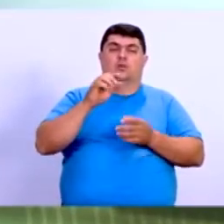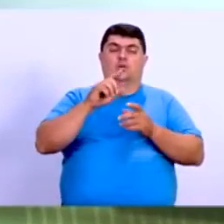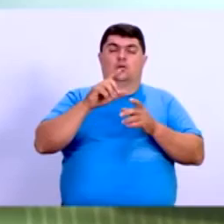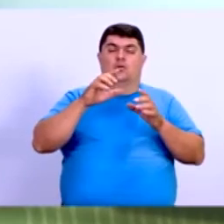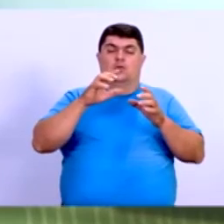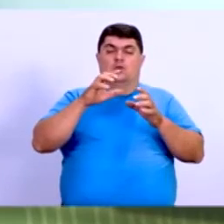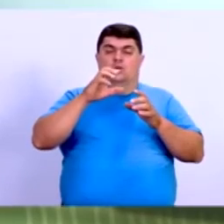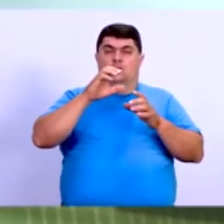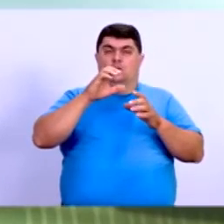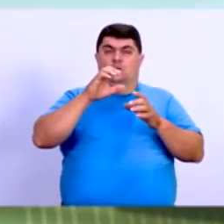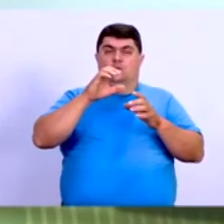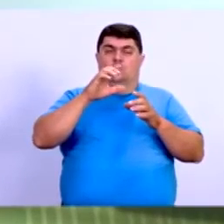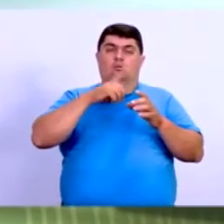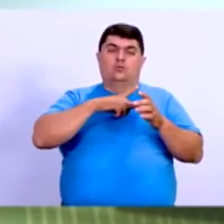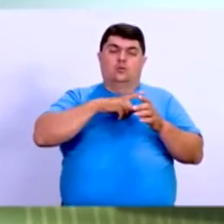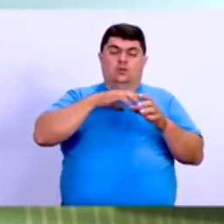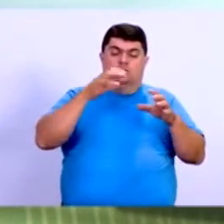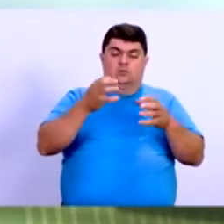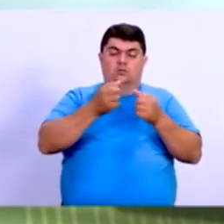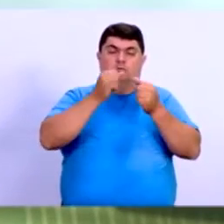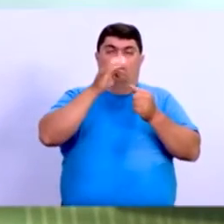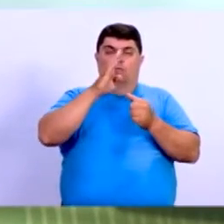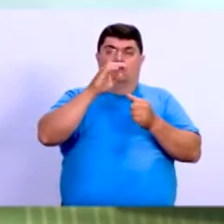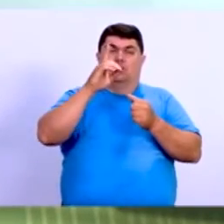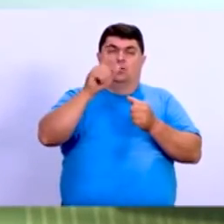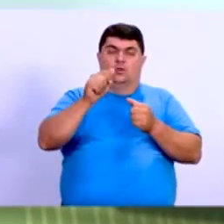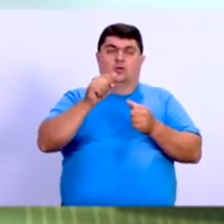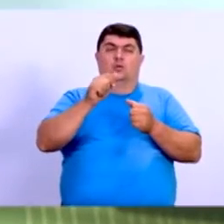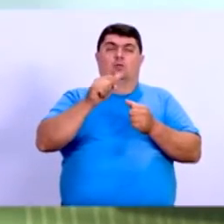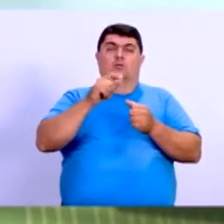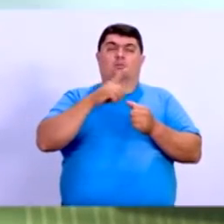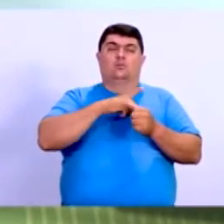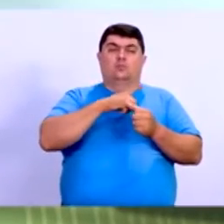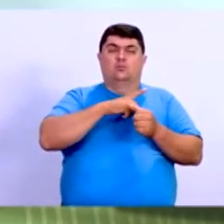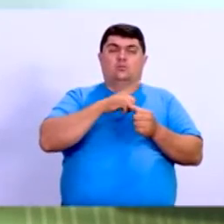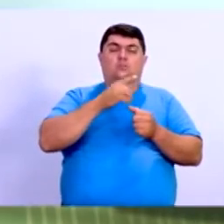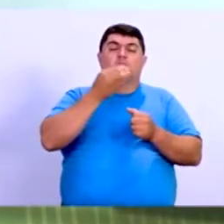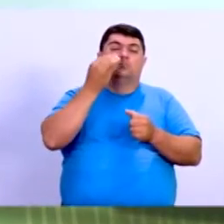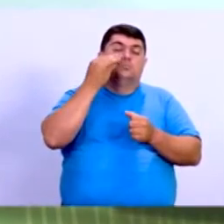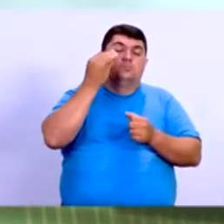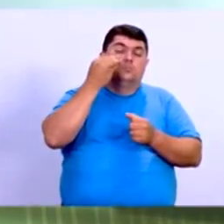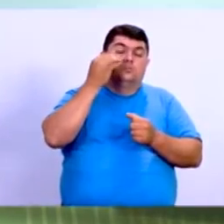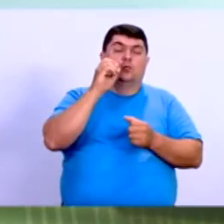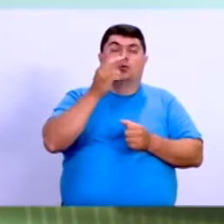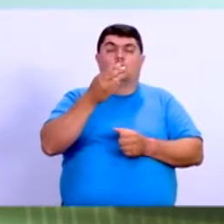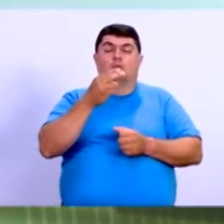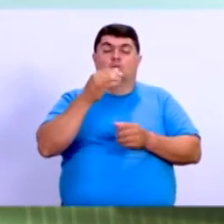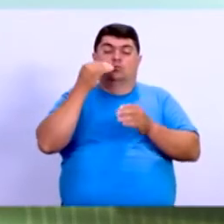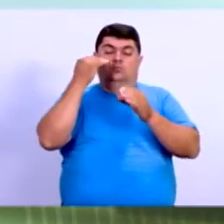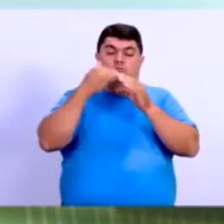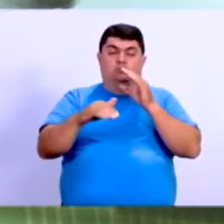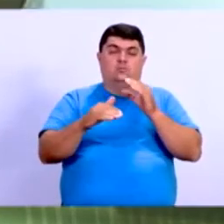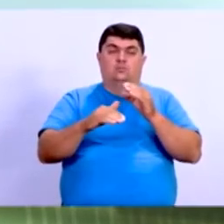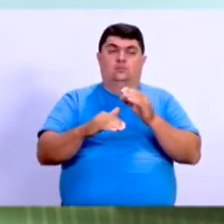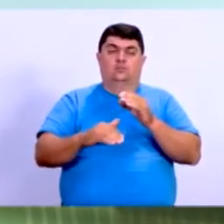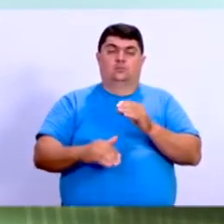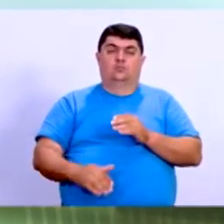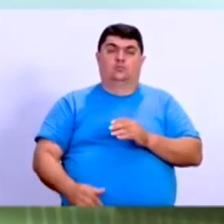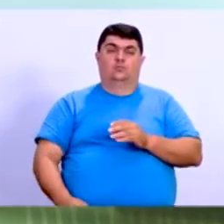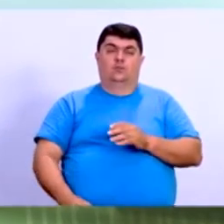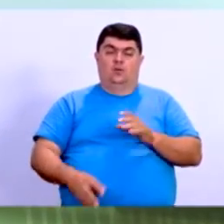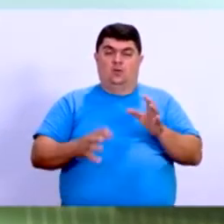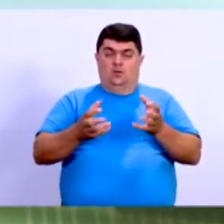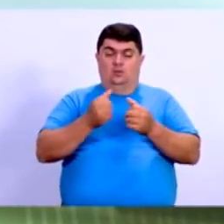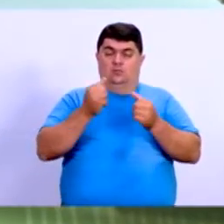salvos no banco de dados, o próprio banco de dados está retornando essa mensagem, ou então você vai enviar, você vai salvar no banco